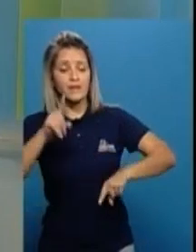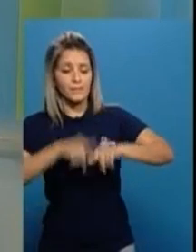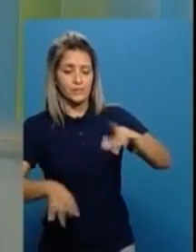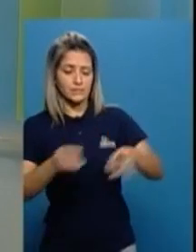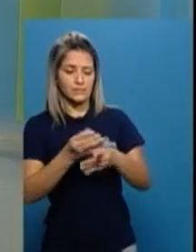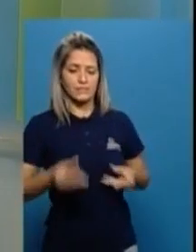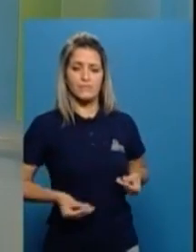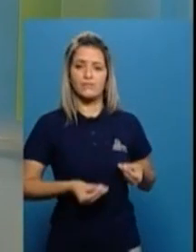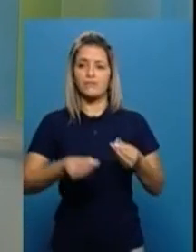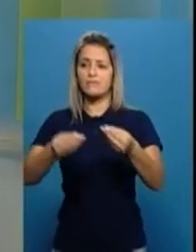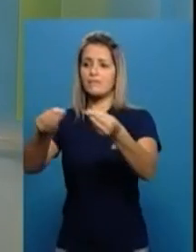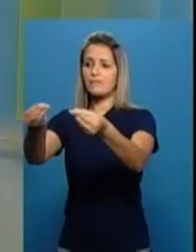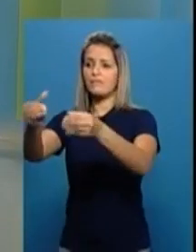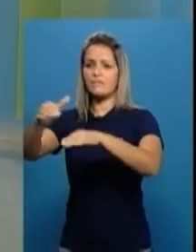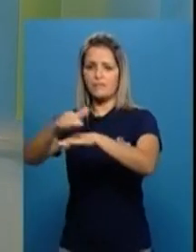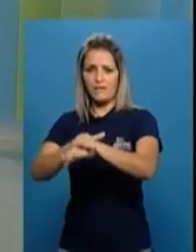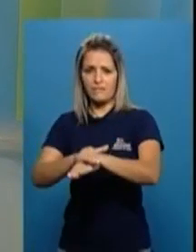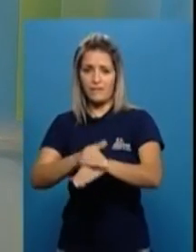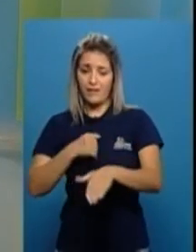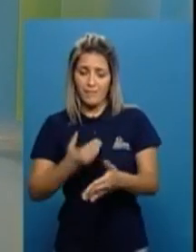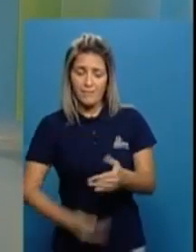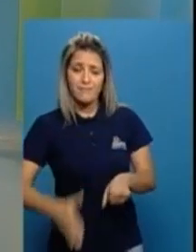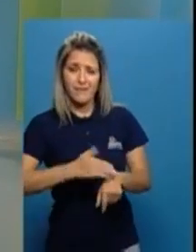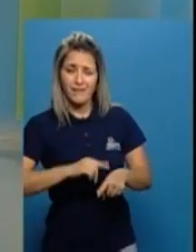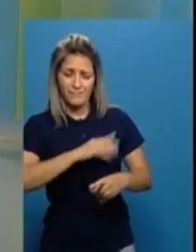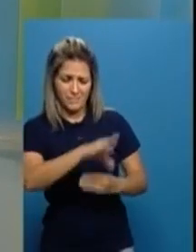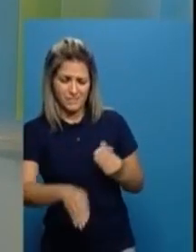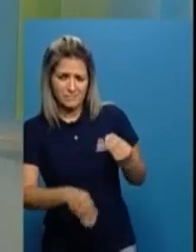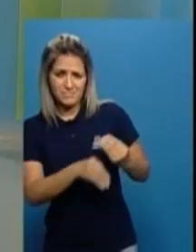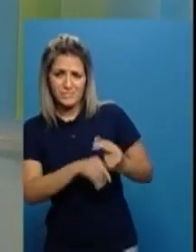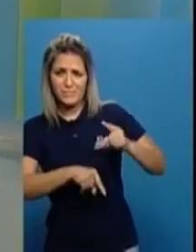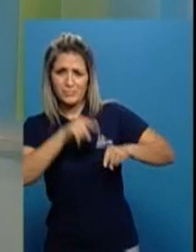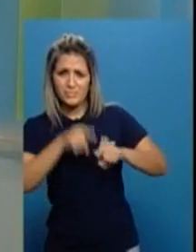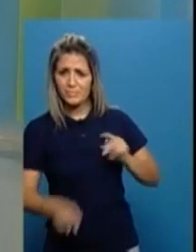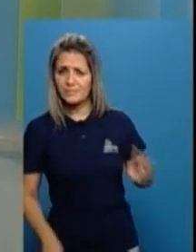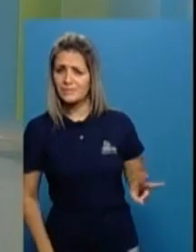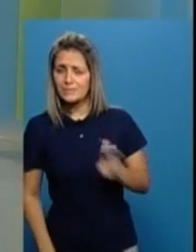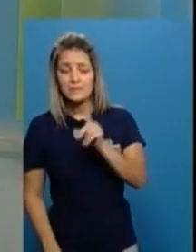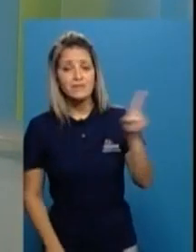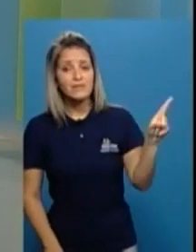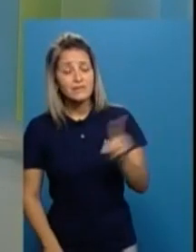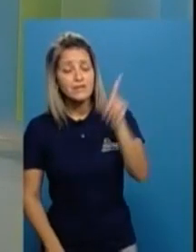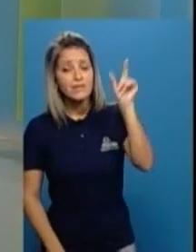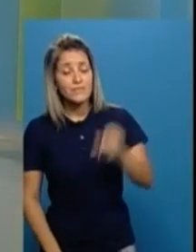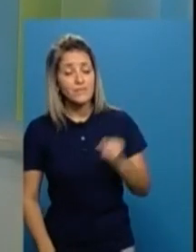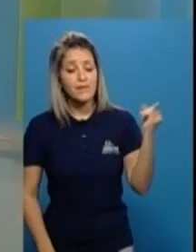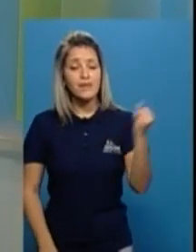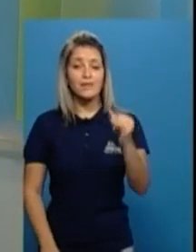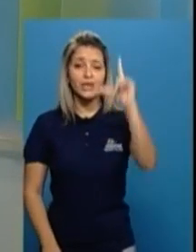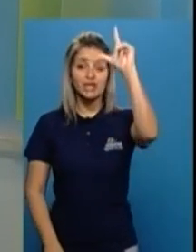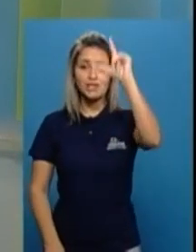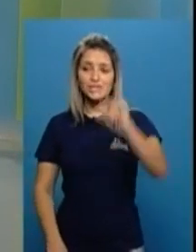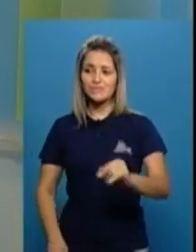nada acrescenta ao produto ou ao serviço. Diminuir as distâncias e evitar equipamentos